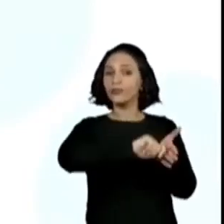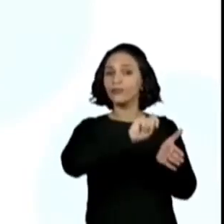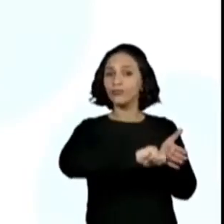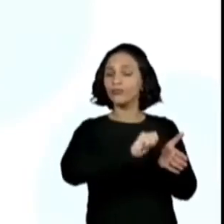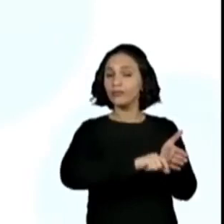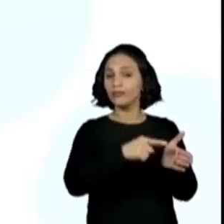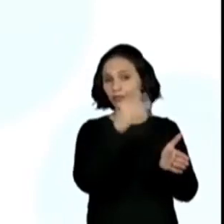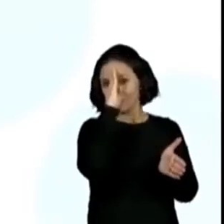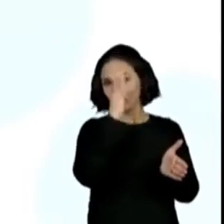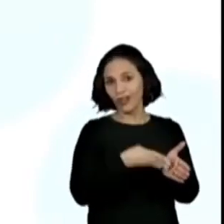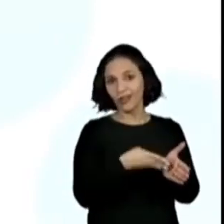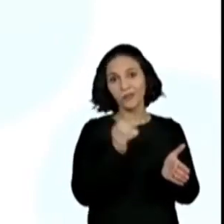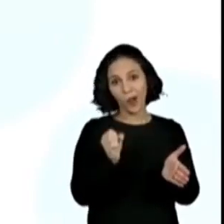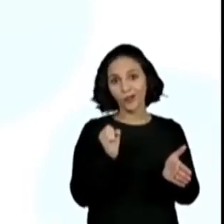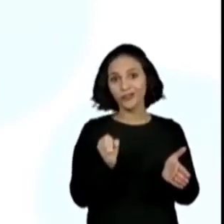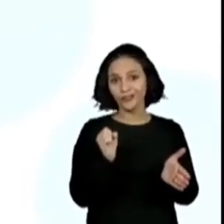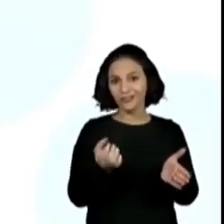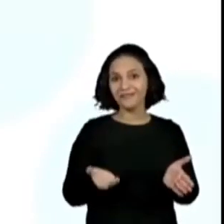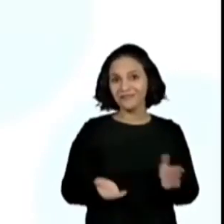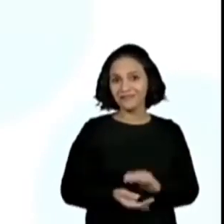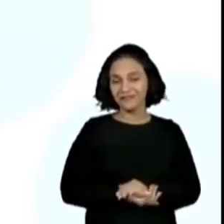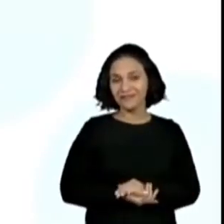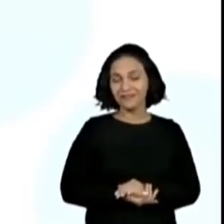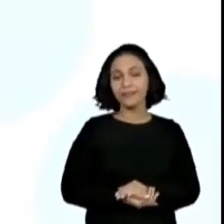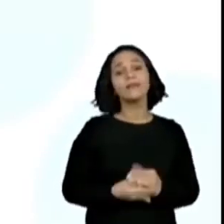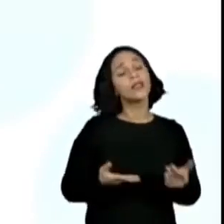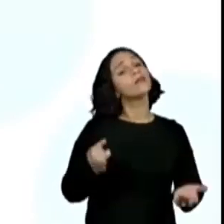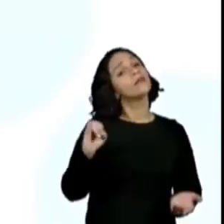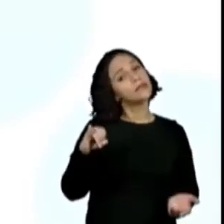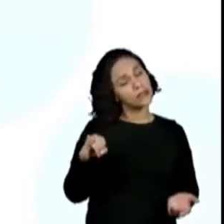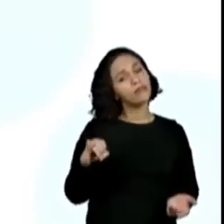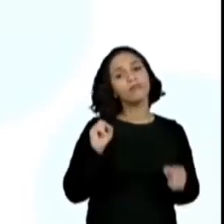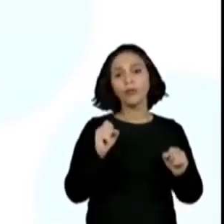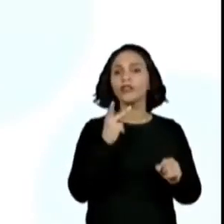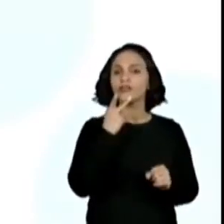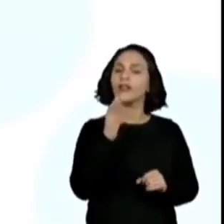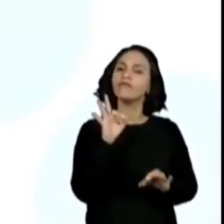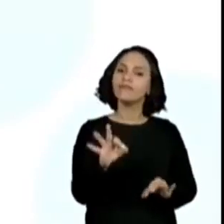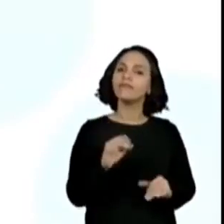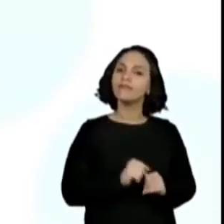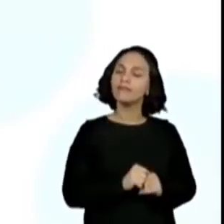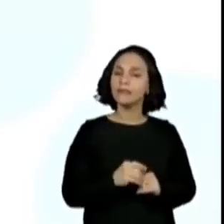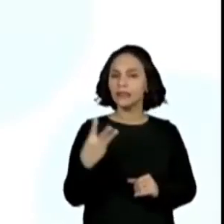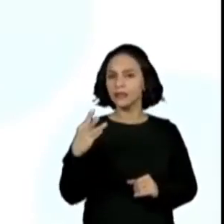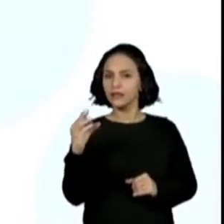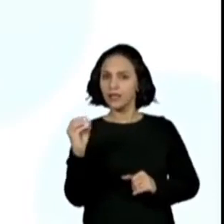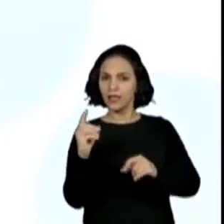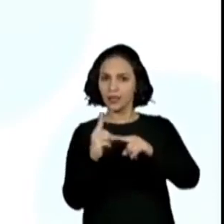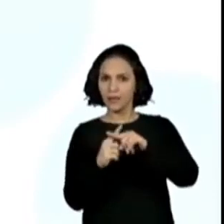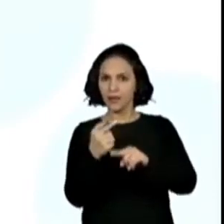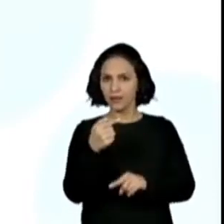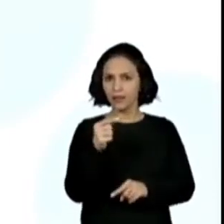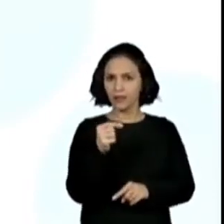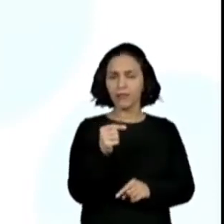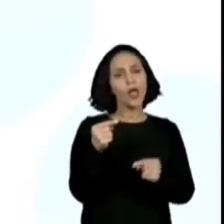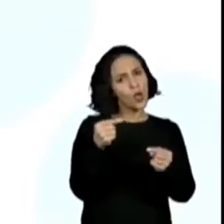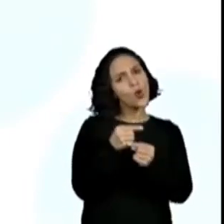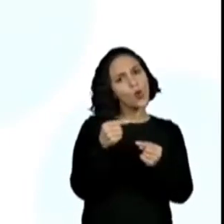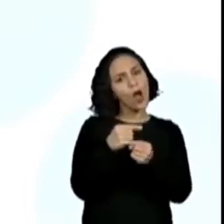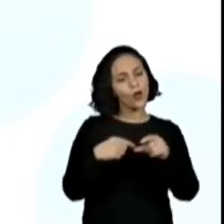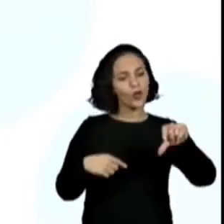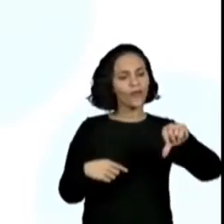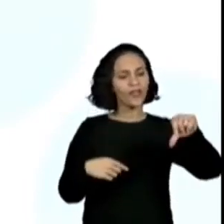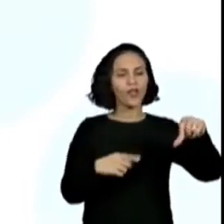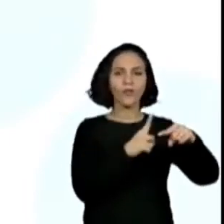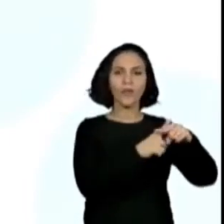coloca a resposta aí no seu material então sim é correto afirmar que 30 + 70 É iG 99 +